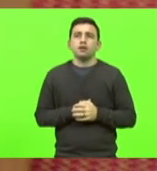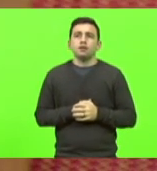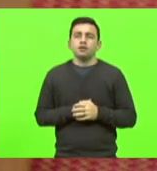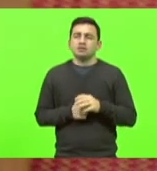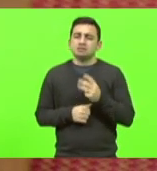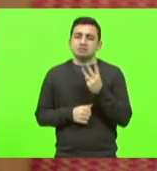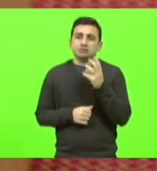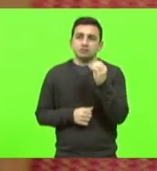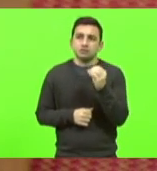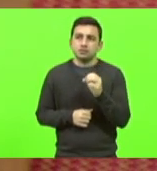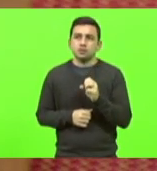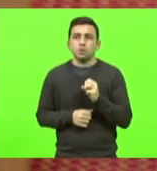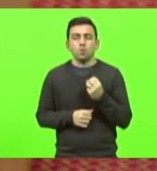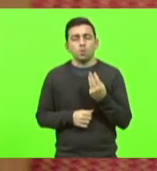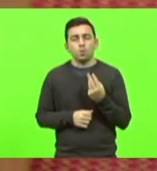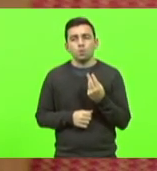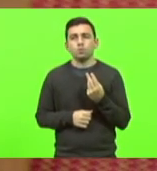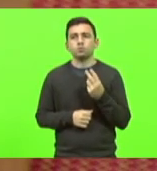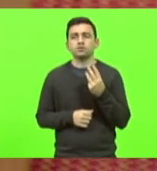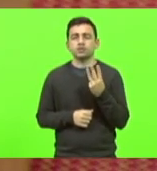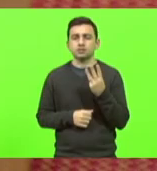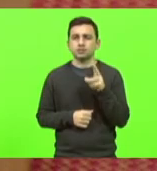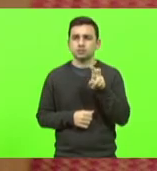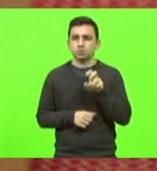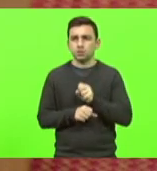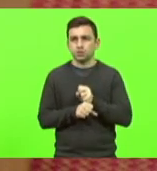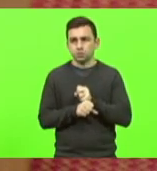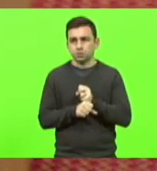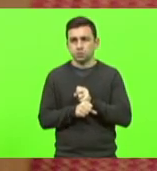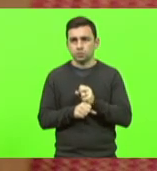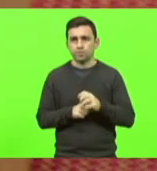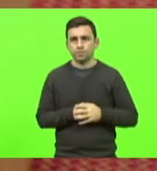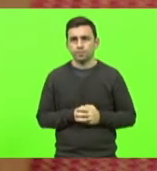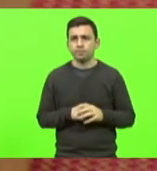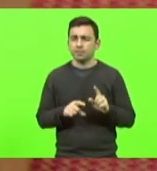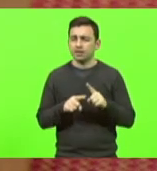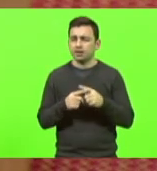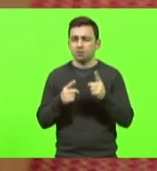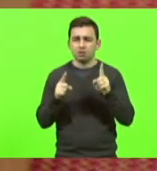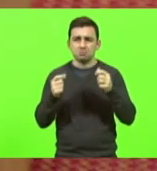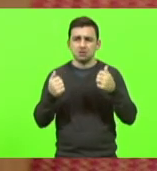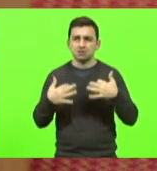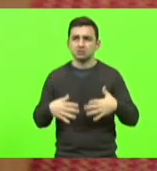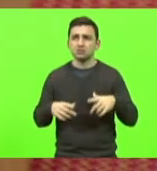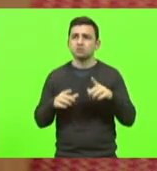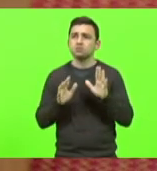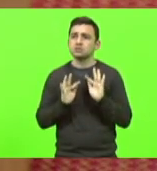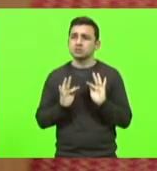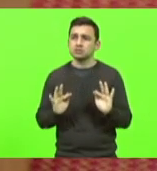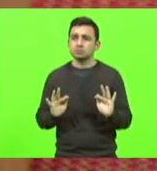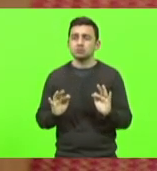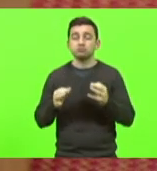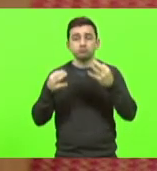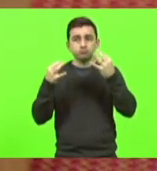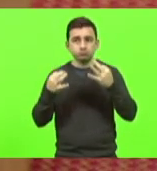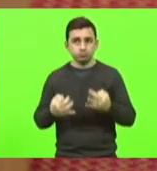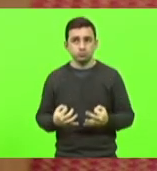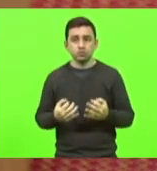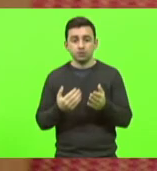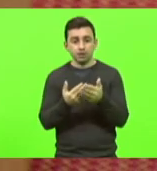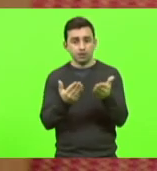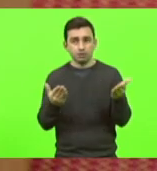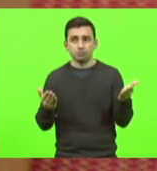30 ou 35 anos tem uma explicação simples questão de justiça para quem